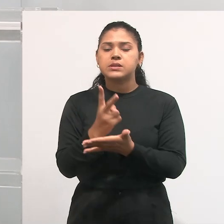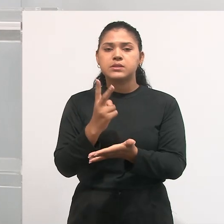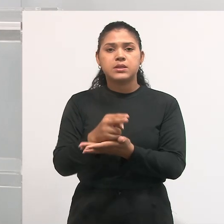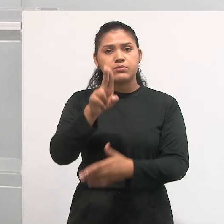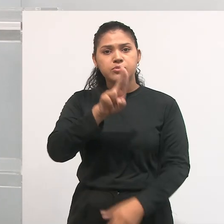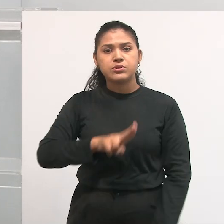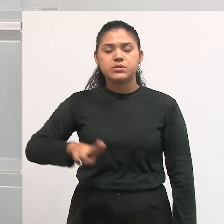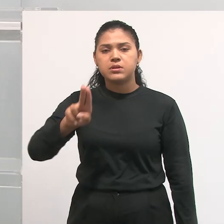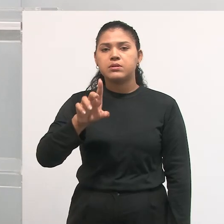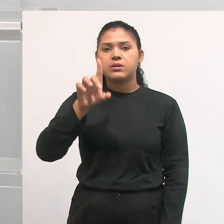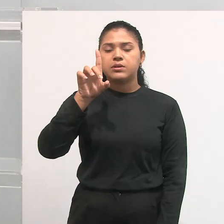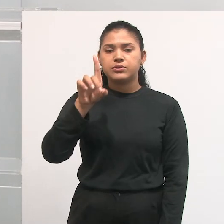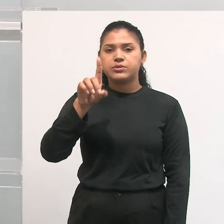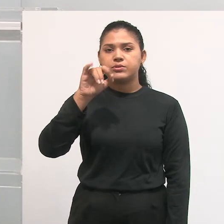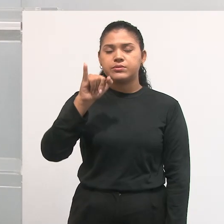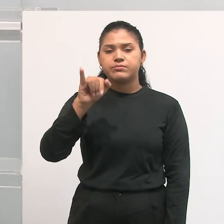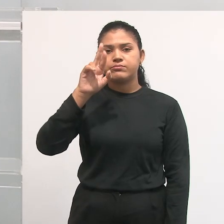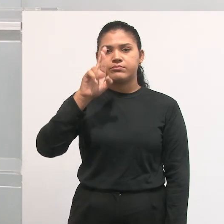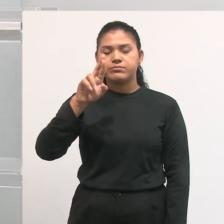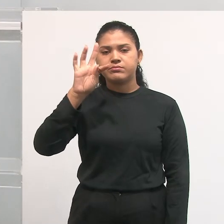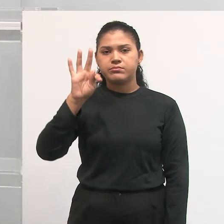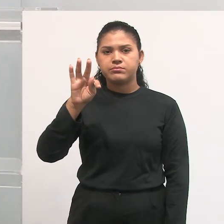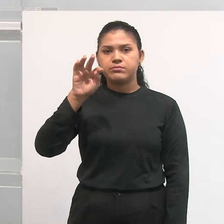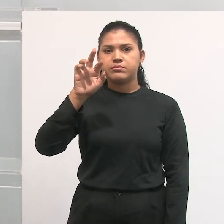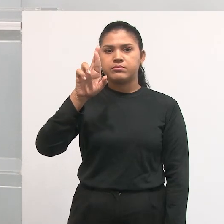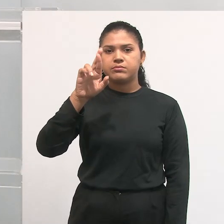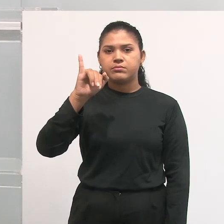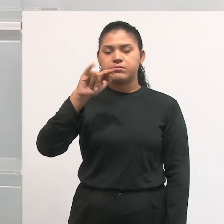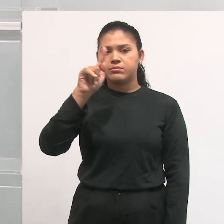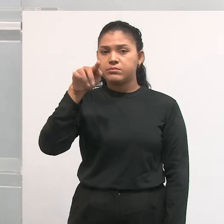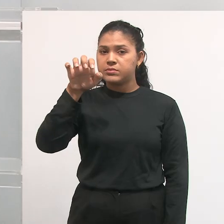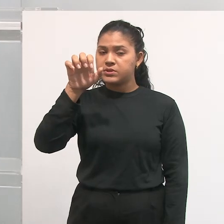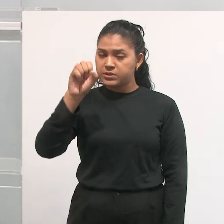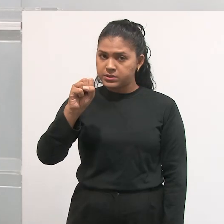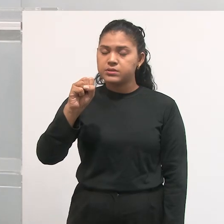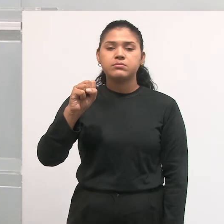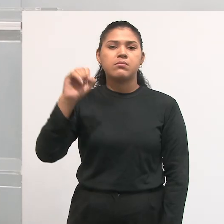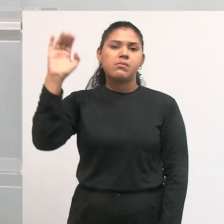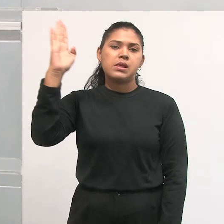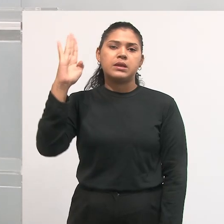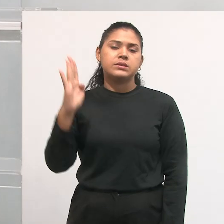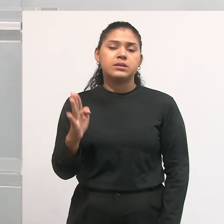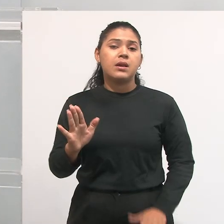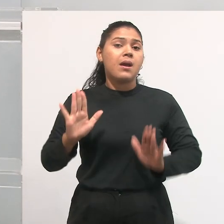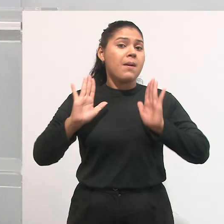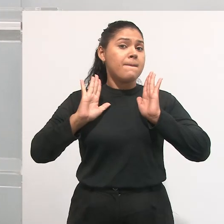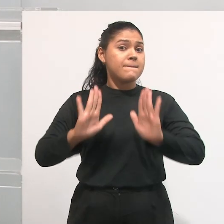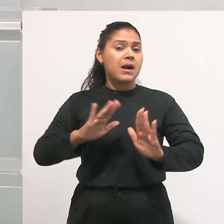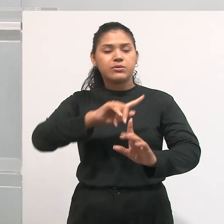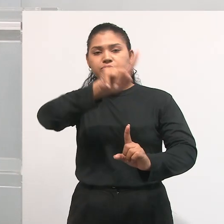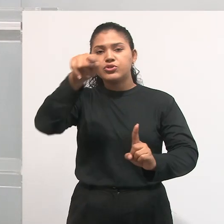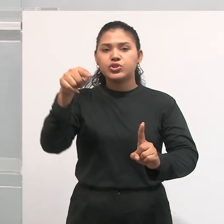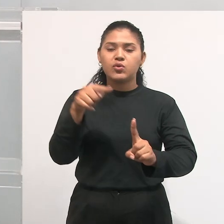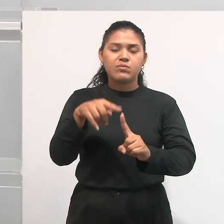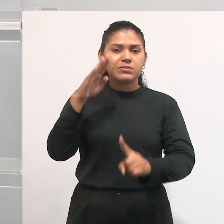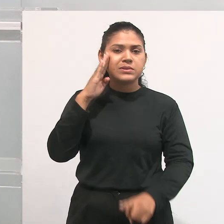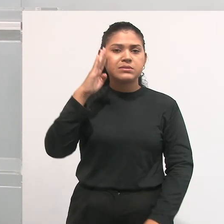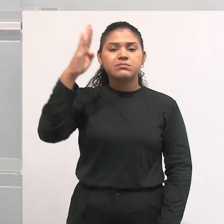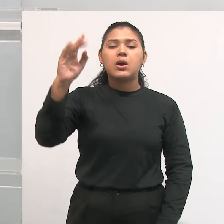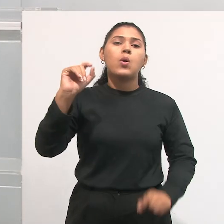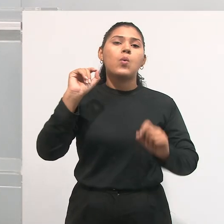diretrizes do Ministério da Educação para a sala de aula, para o plano de ensino, mas ali o centro, a forma de organização da